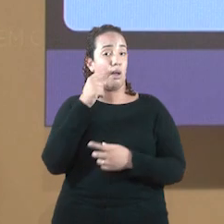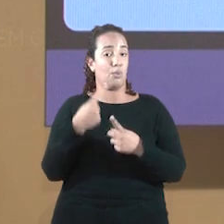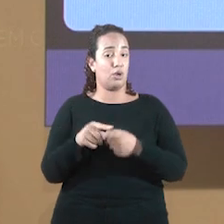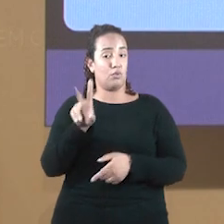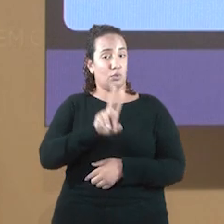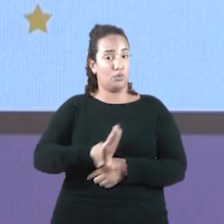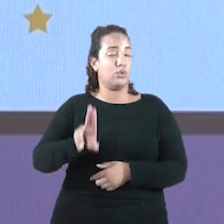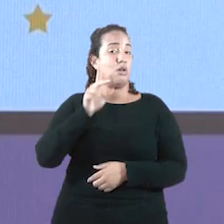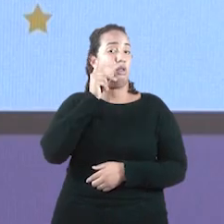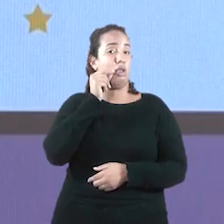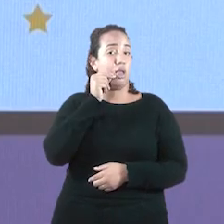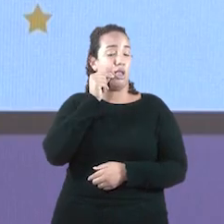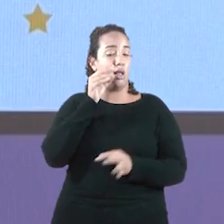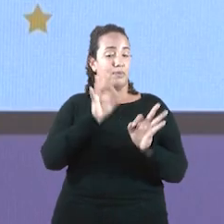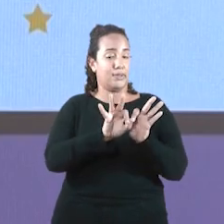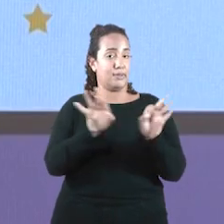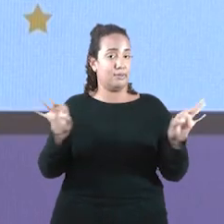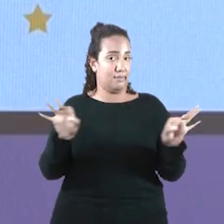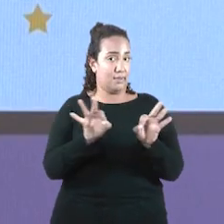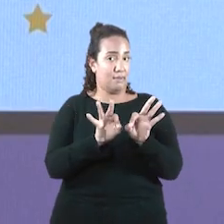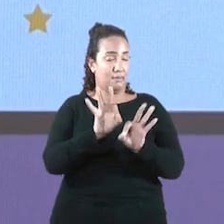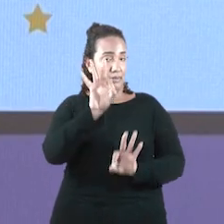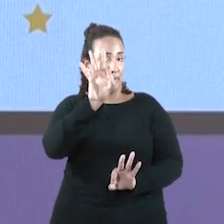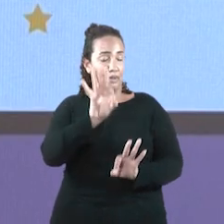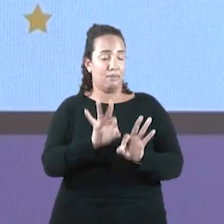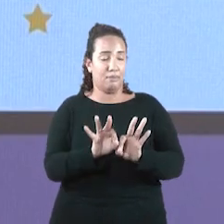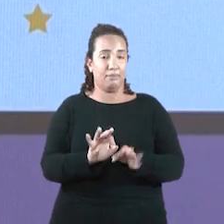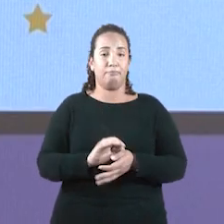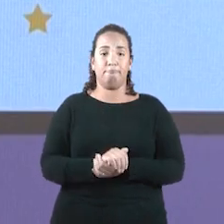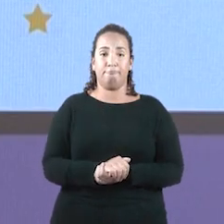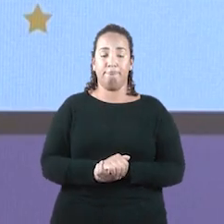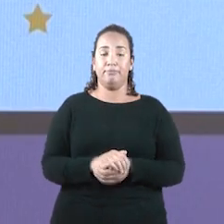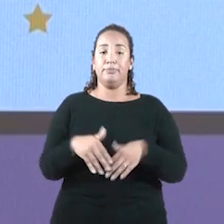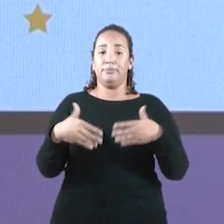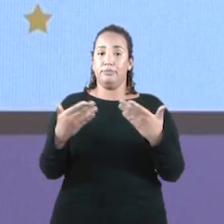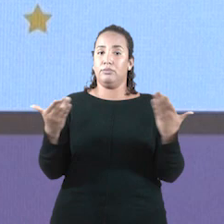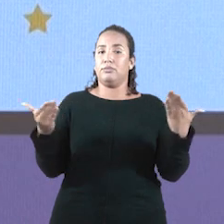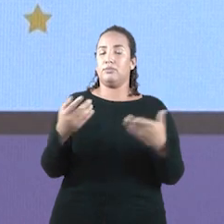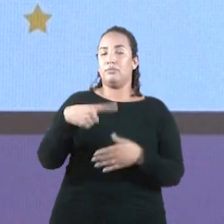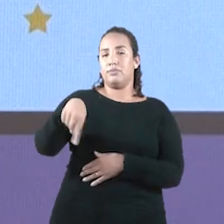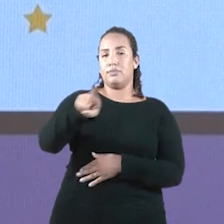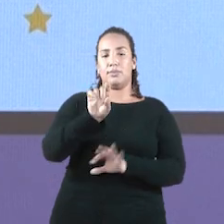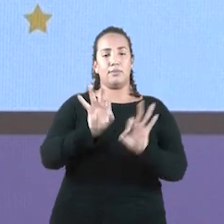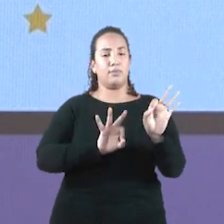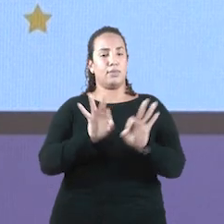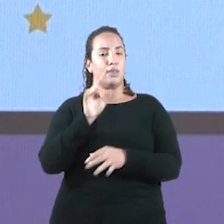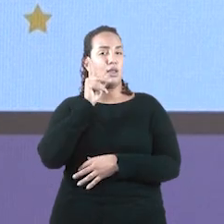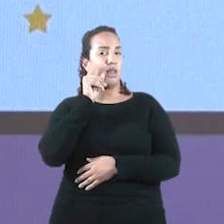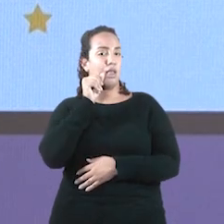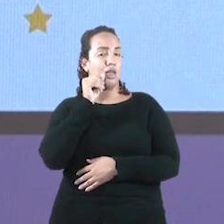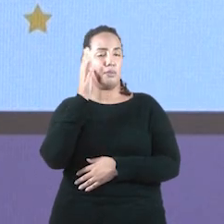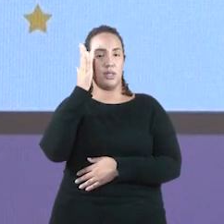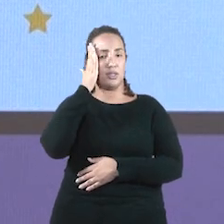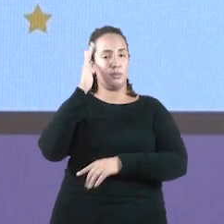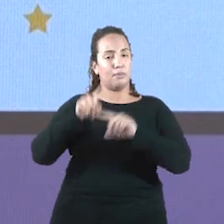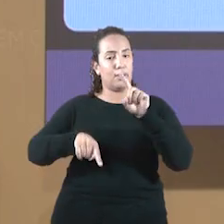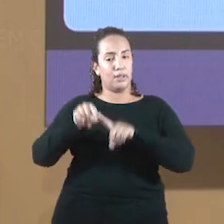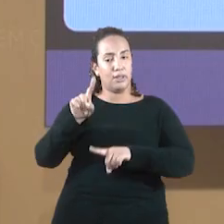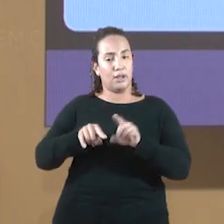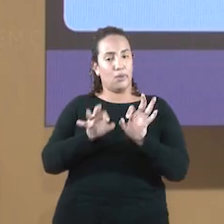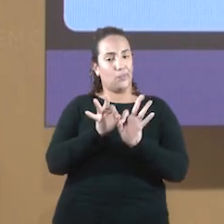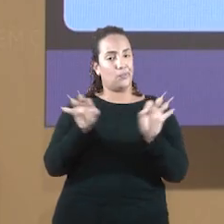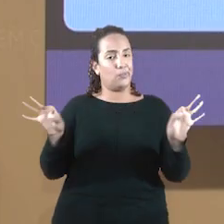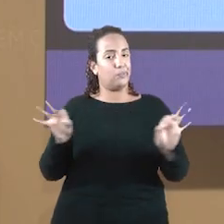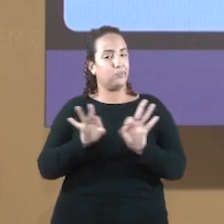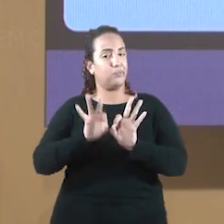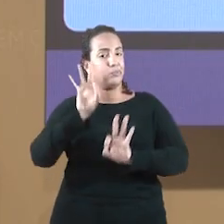medir. Agora vamos para a medição. Pegue o seu lápis para medir o comprimento do que você escolheu.